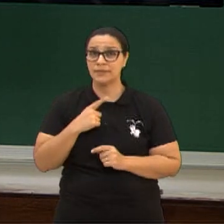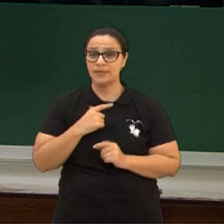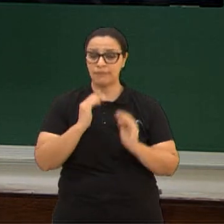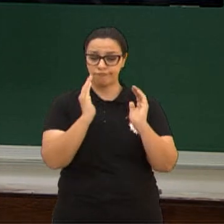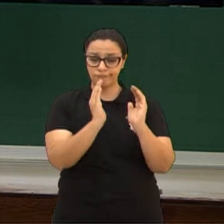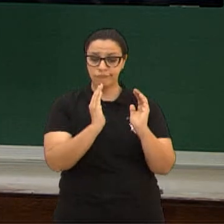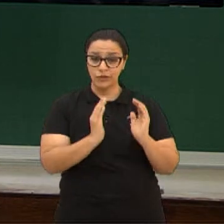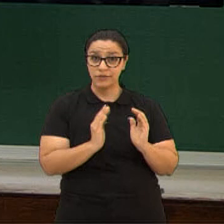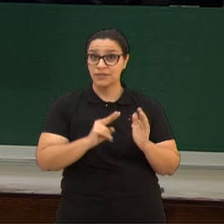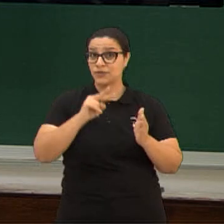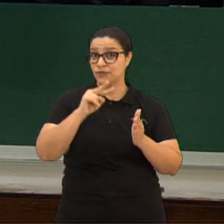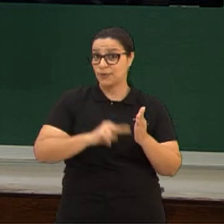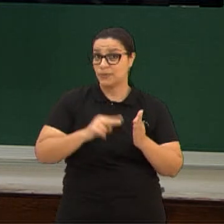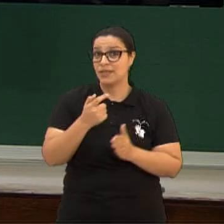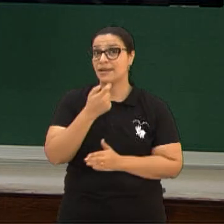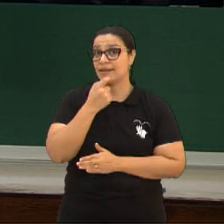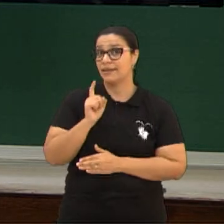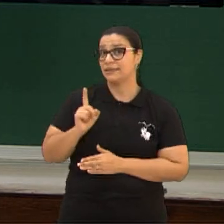opções aqui.